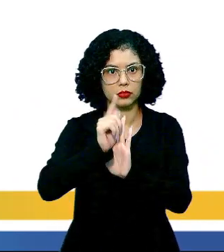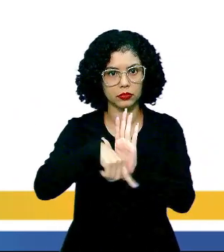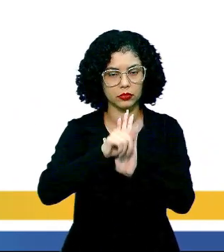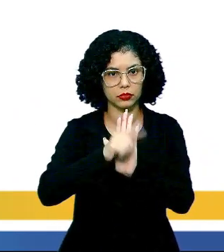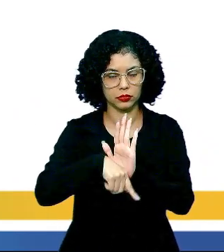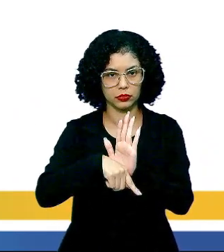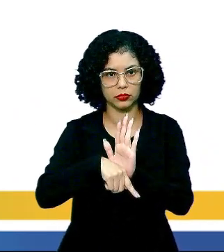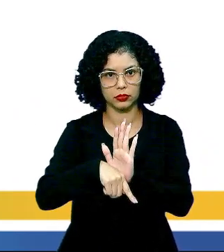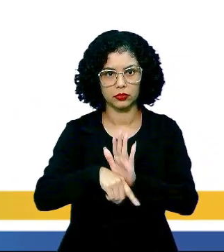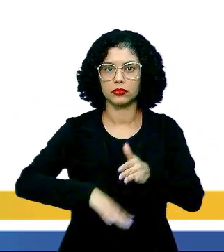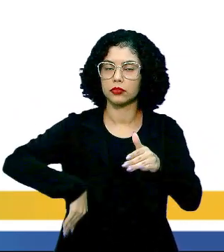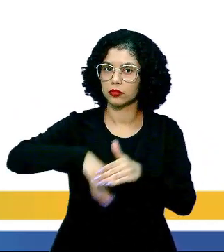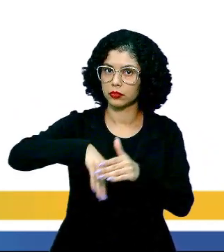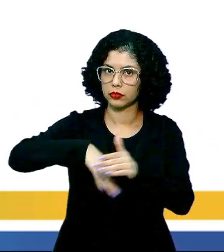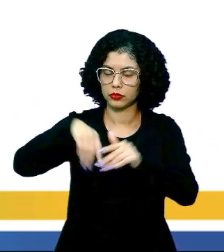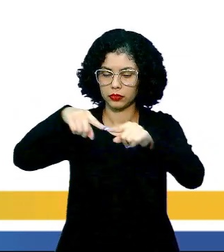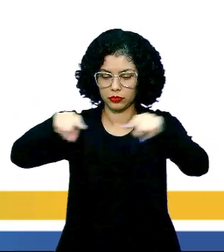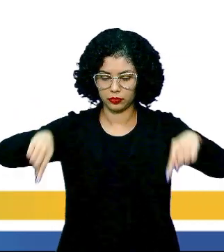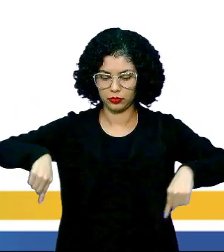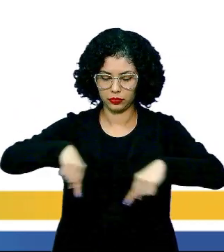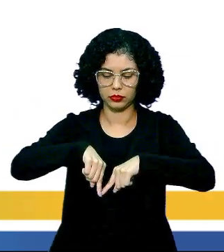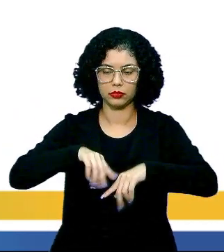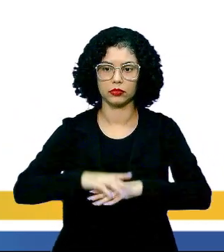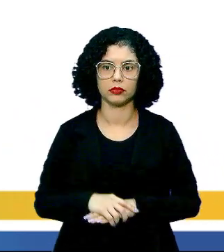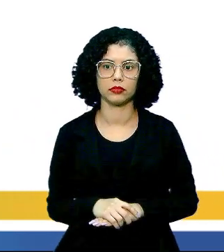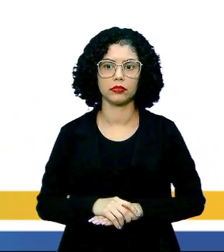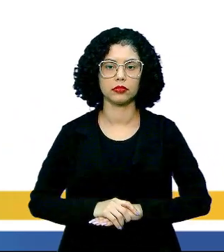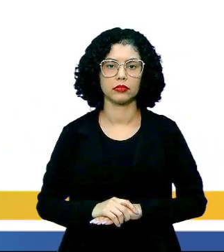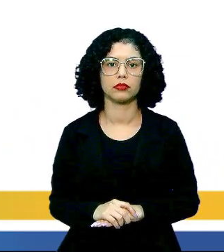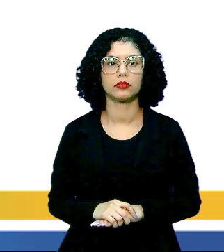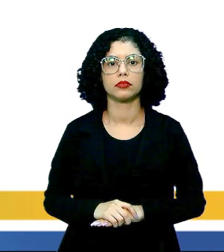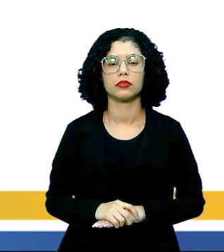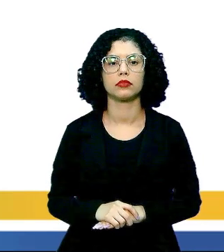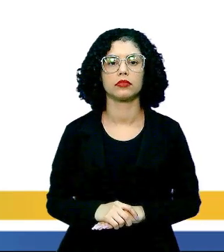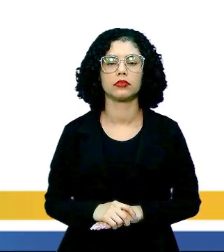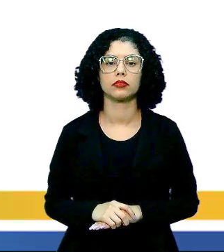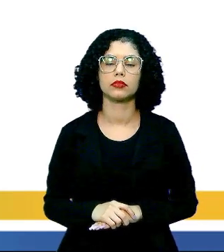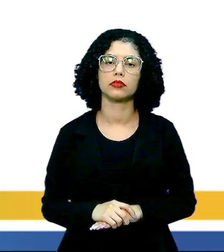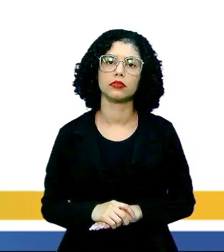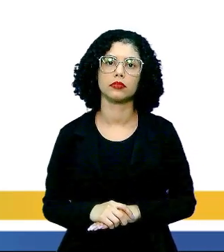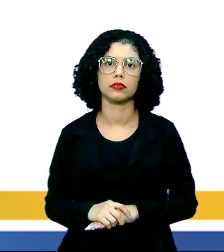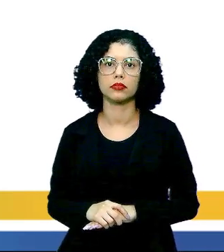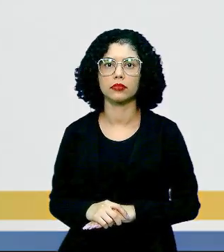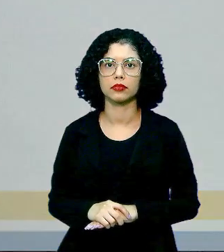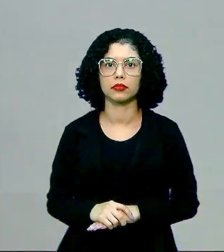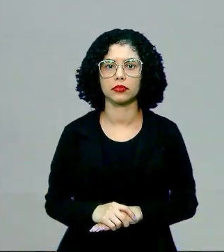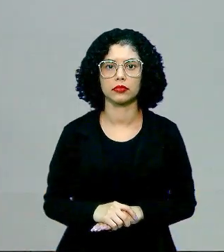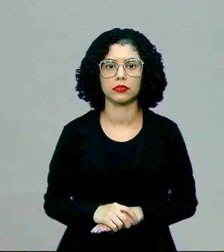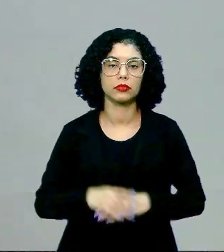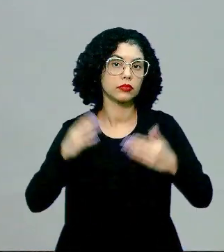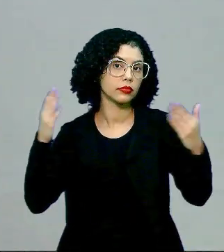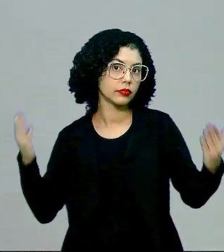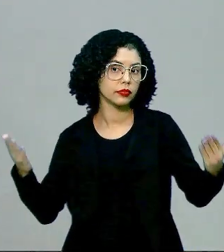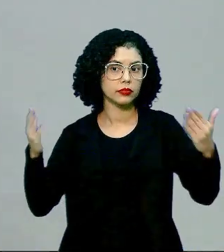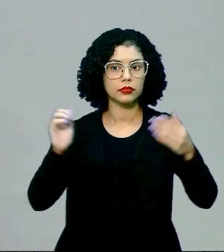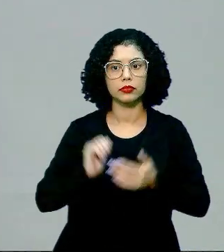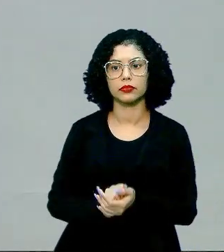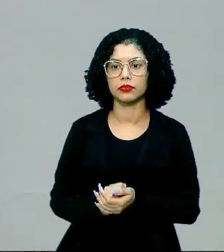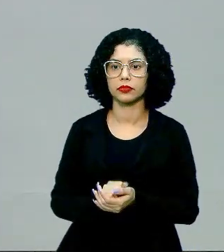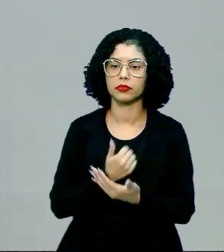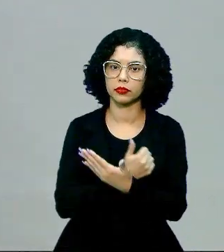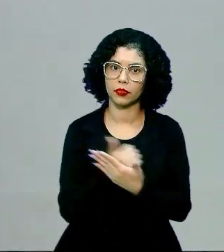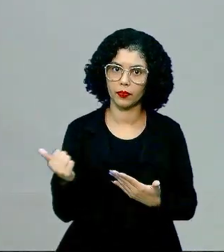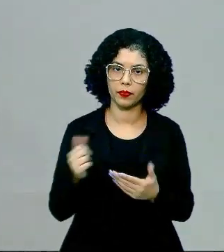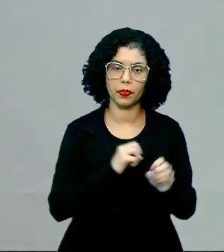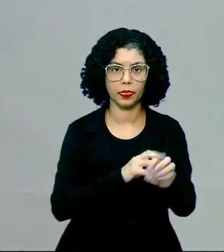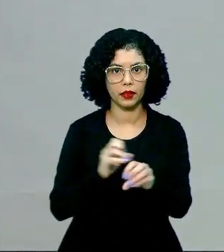conscientização para reduzir a violência de gênero em eventos esportivos. Ou seja, as